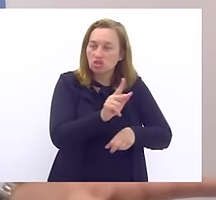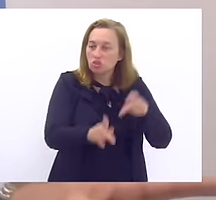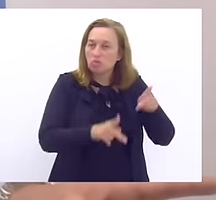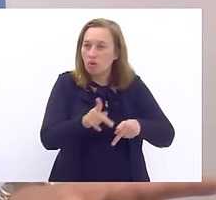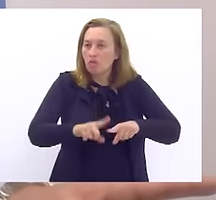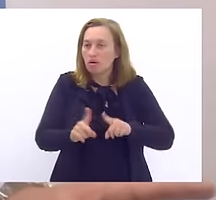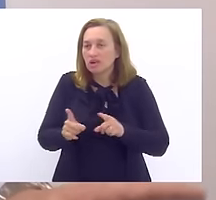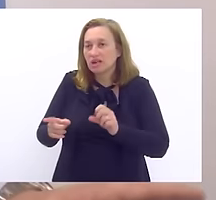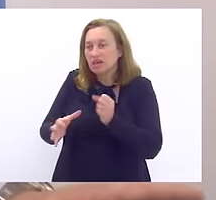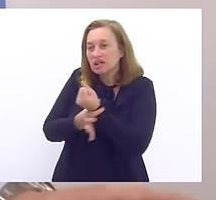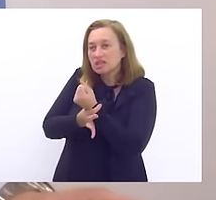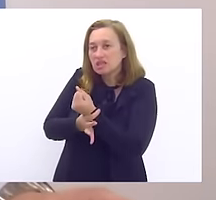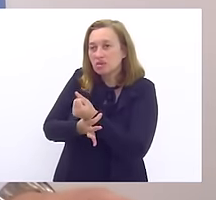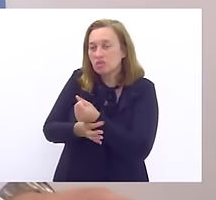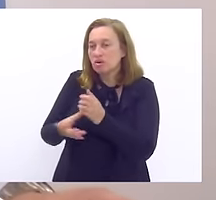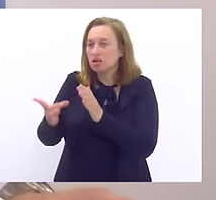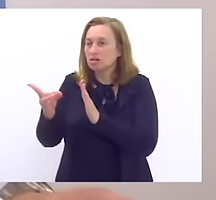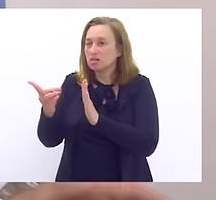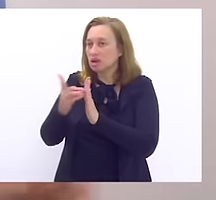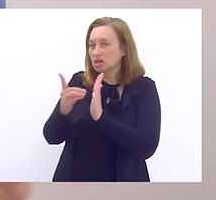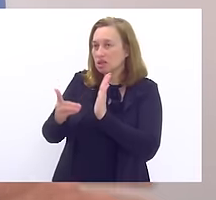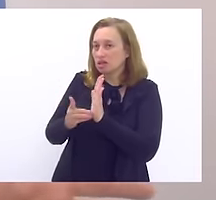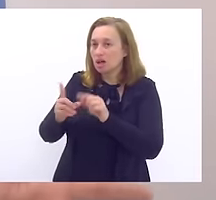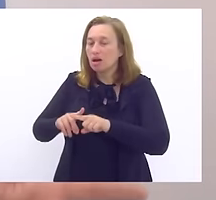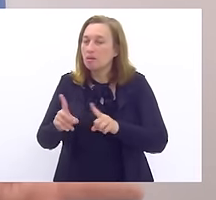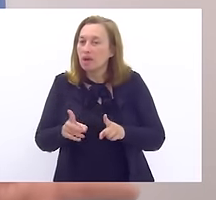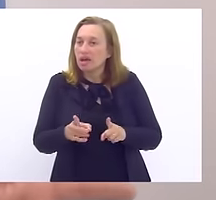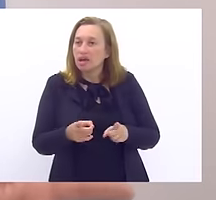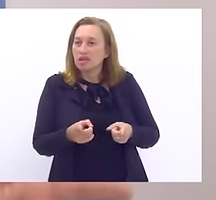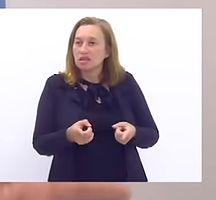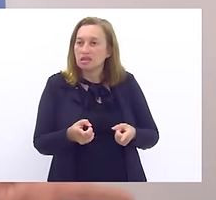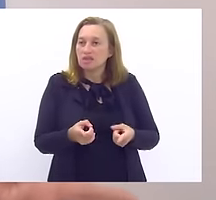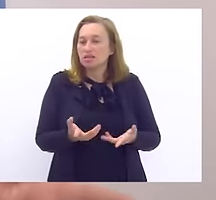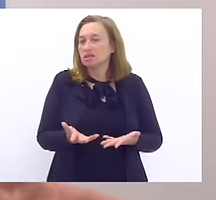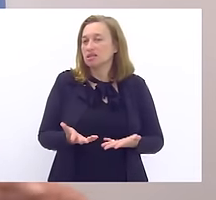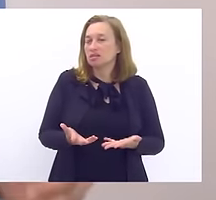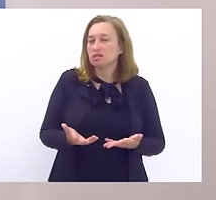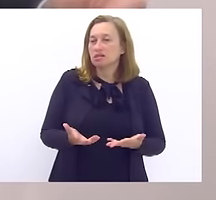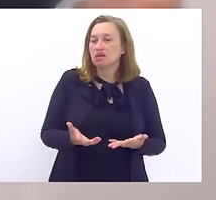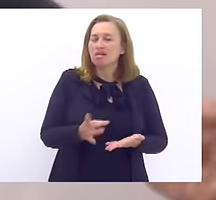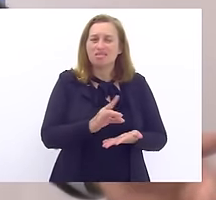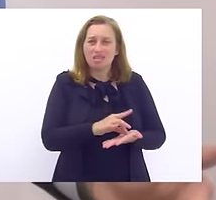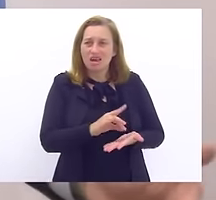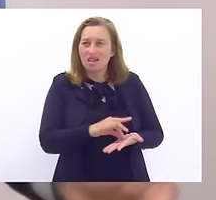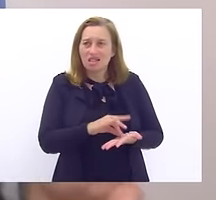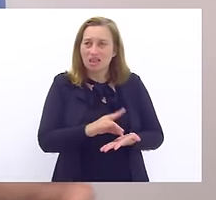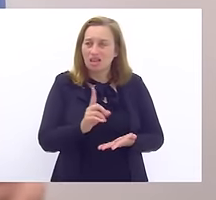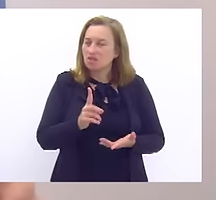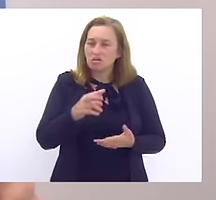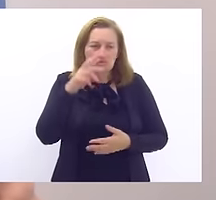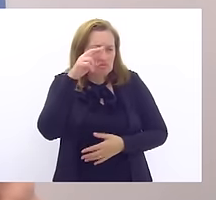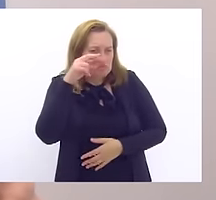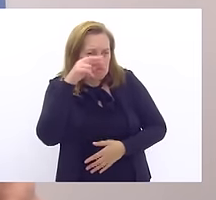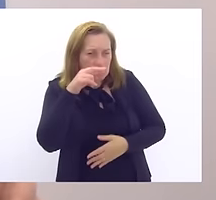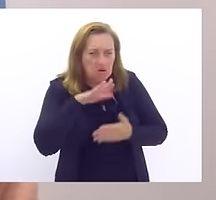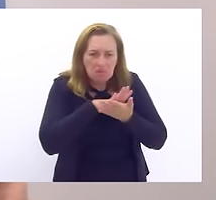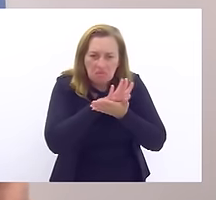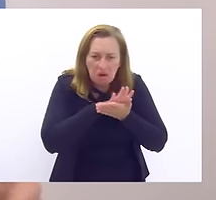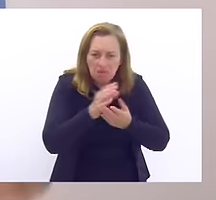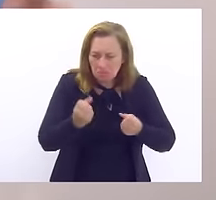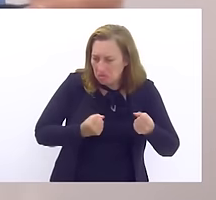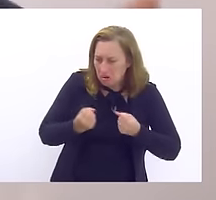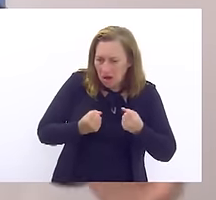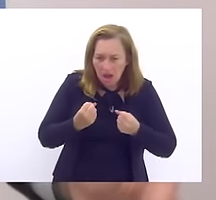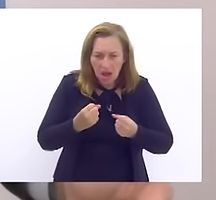si e na verdade o policial militar também pouco faz na operação porque não não é feito revista no carro não